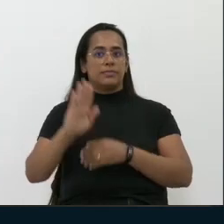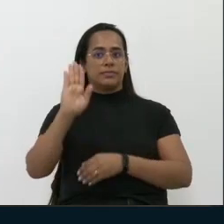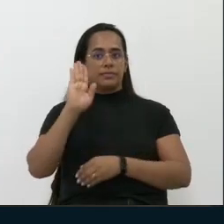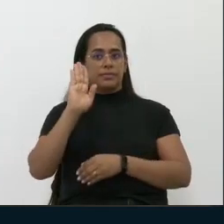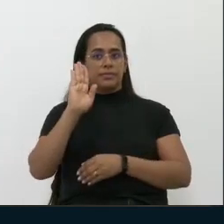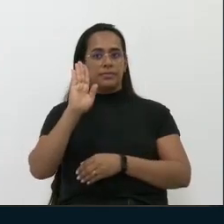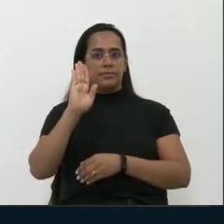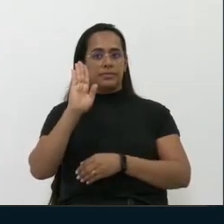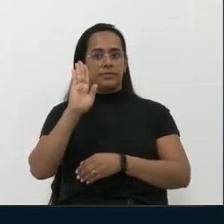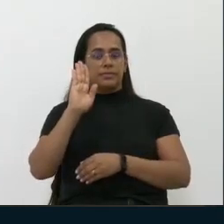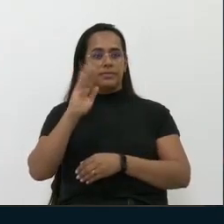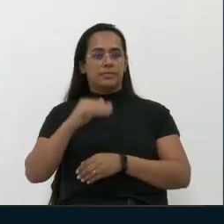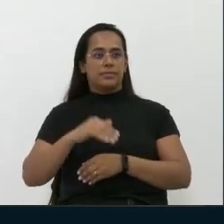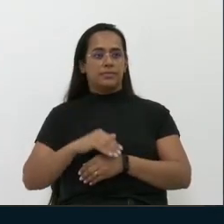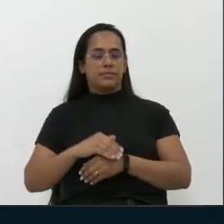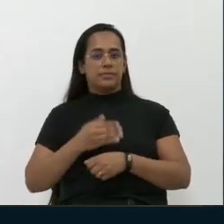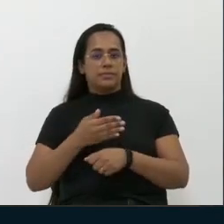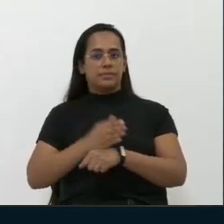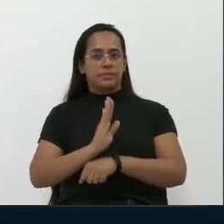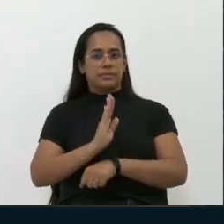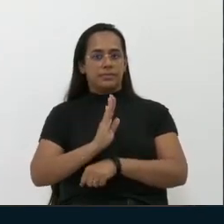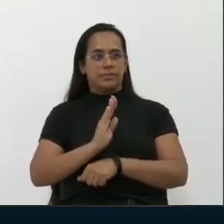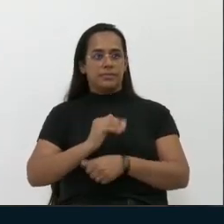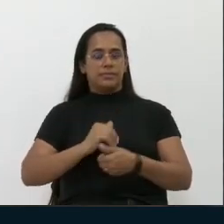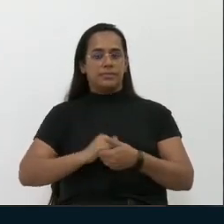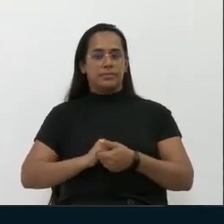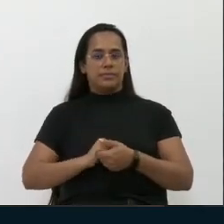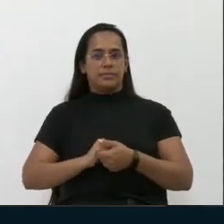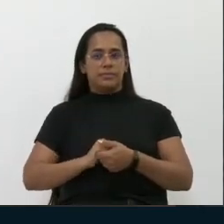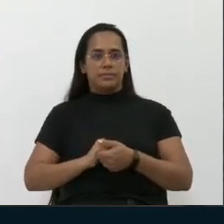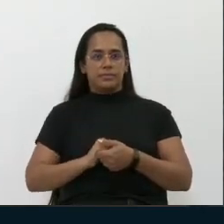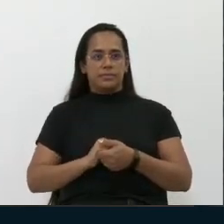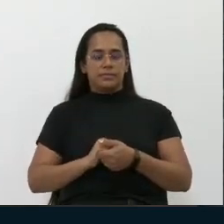contrários se manifestem. Aprovado.